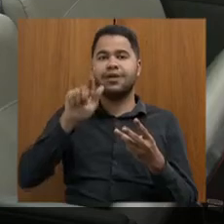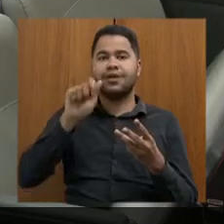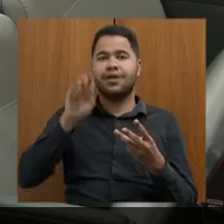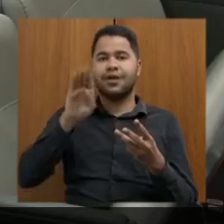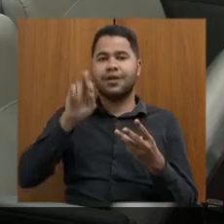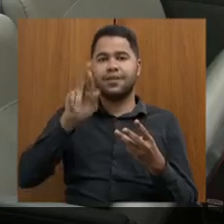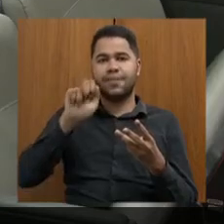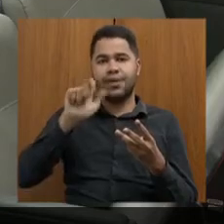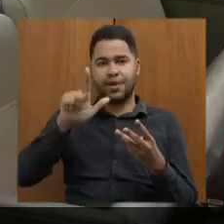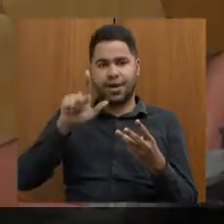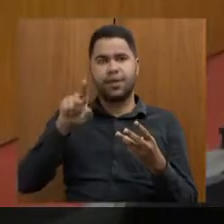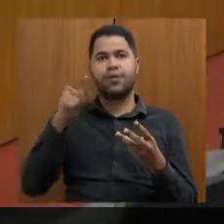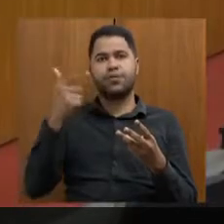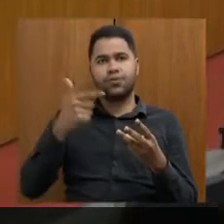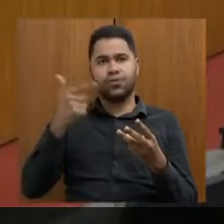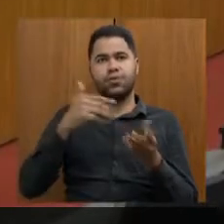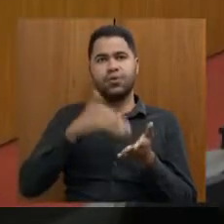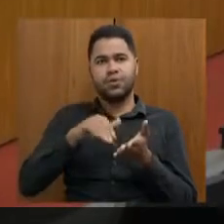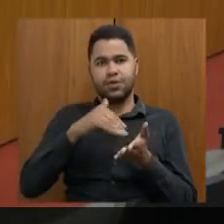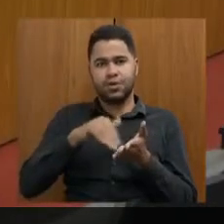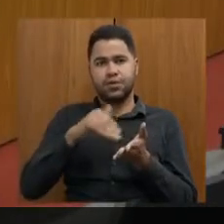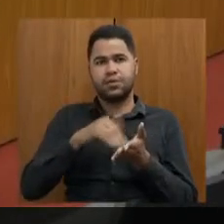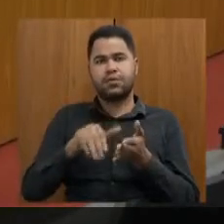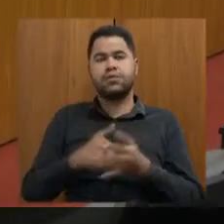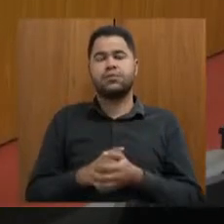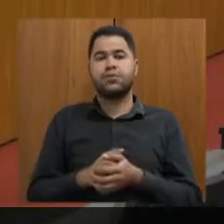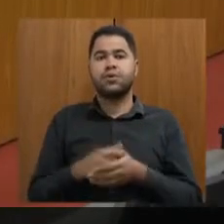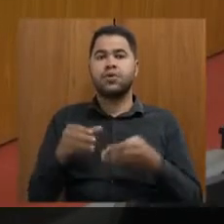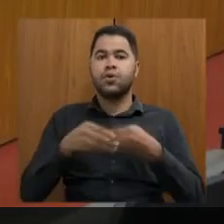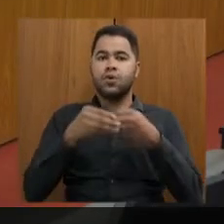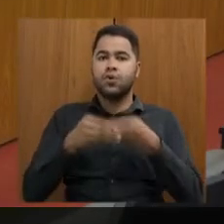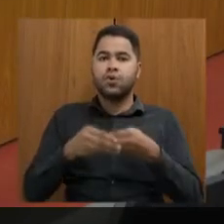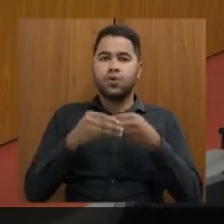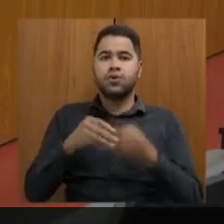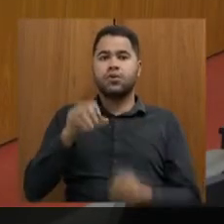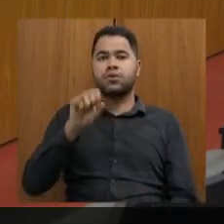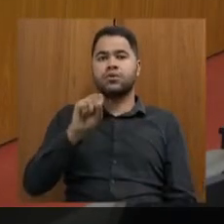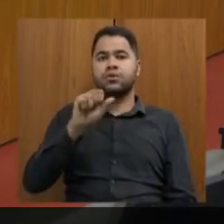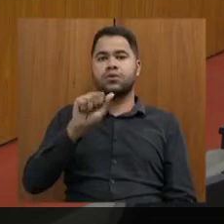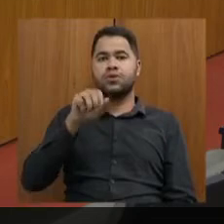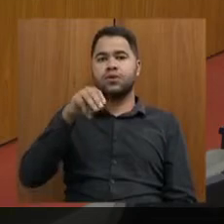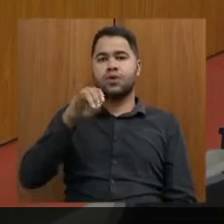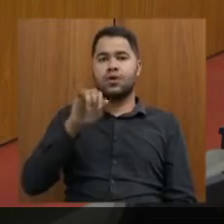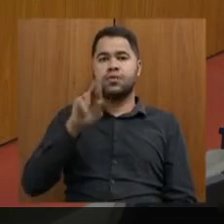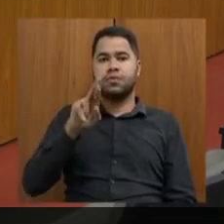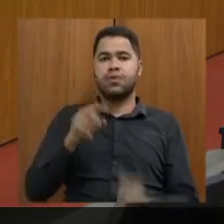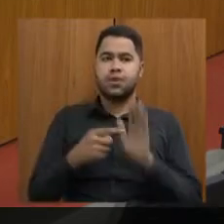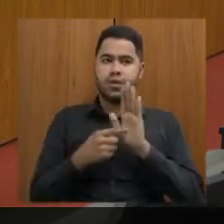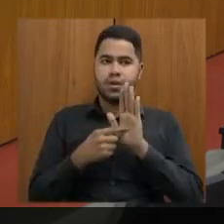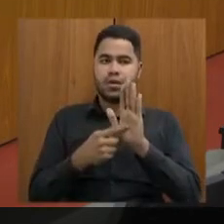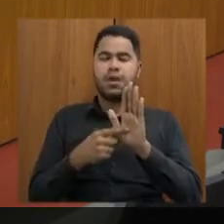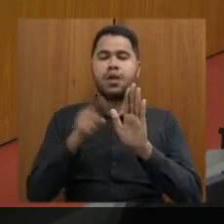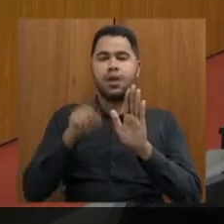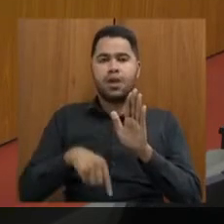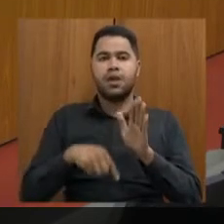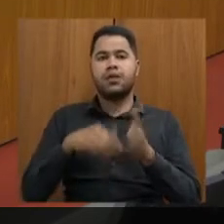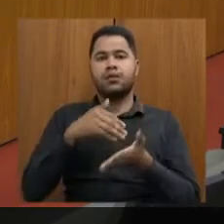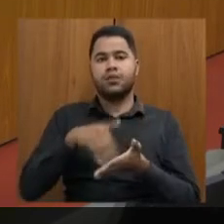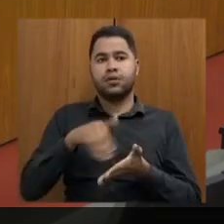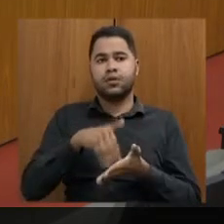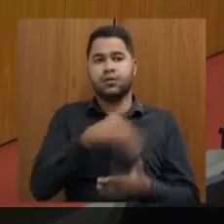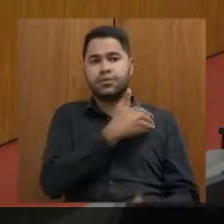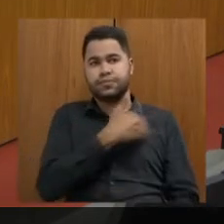Gabriel também é subsecretário complementar o Samir representando aqui a nossa secretária de